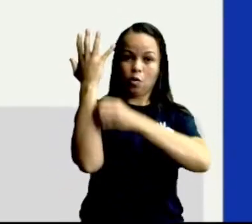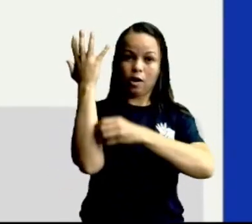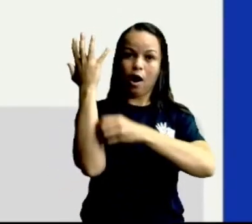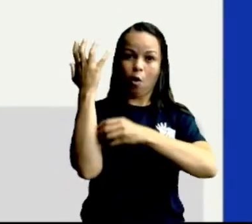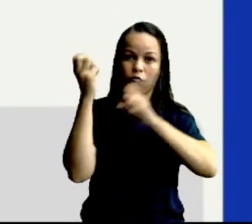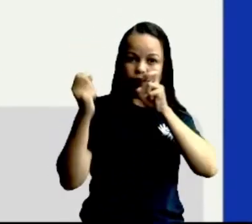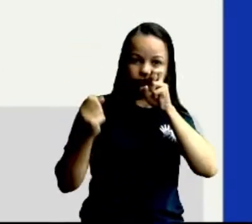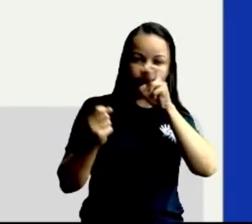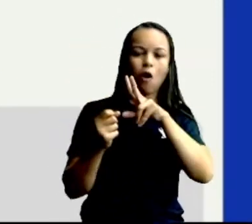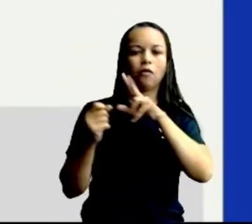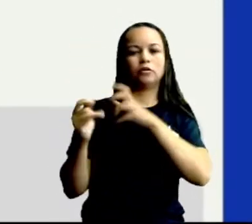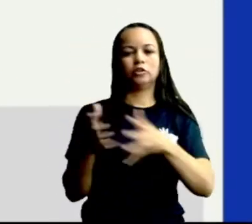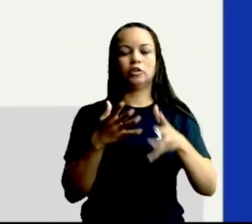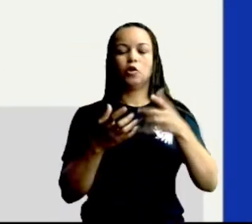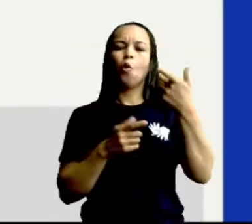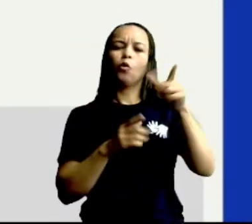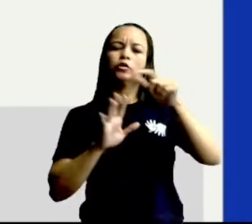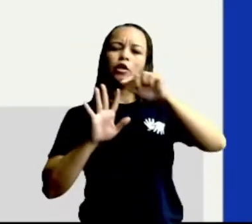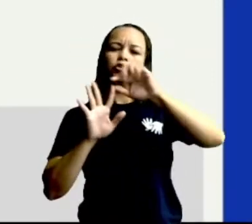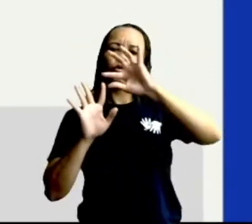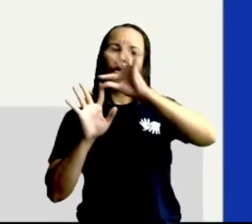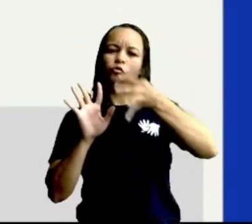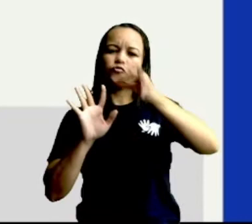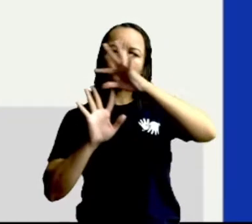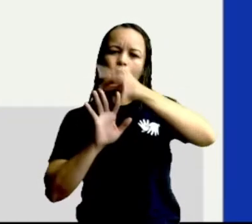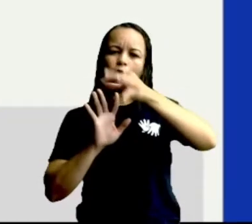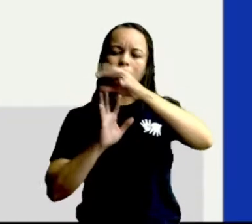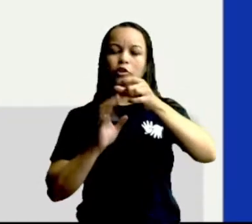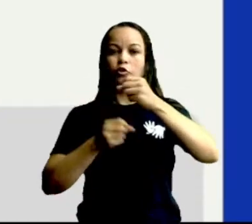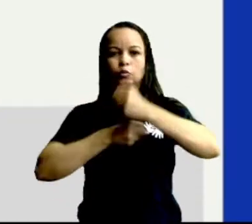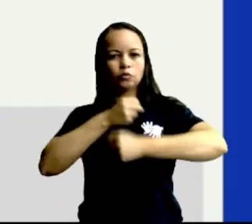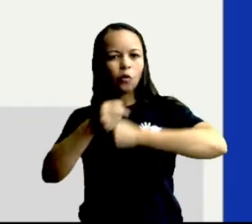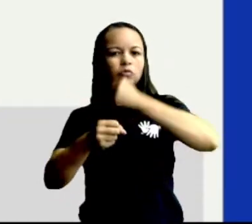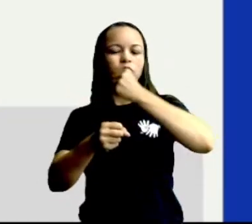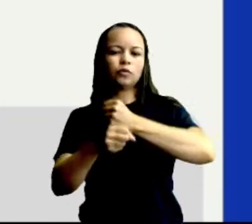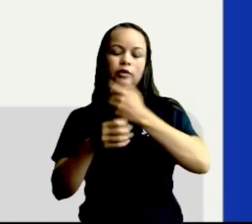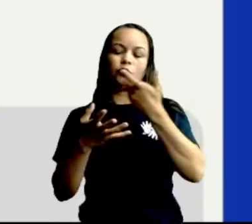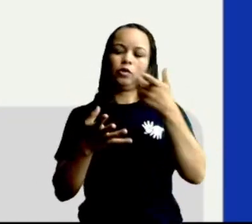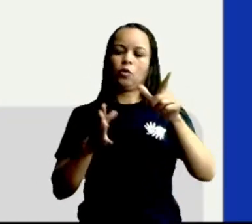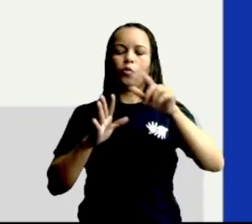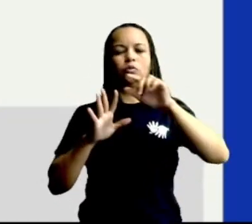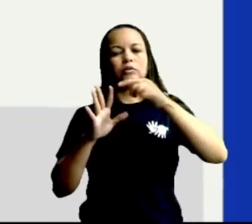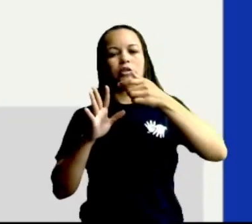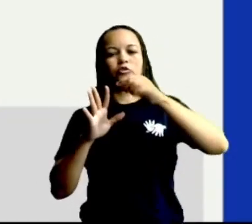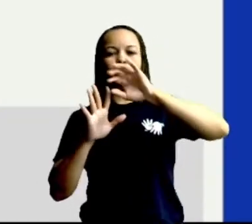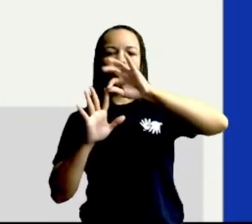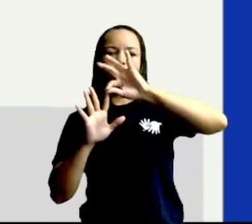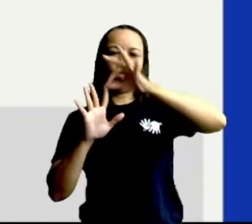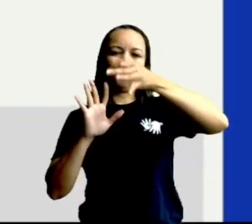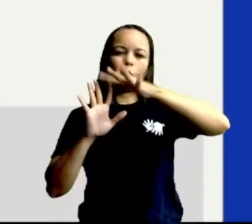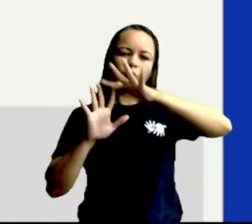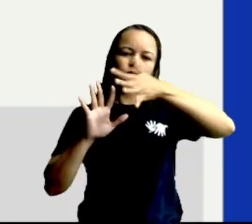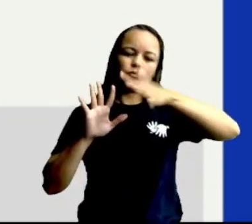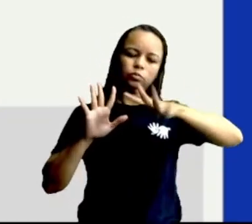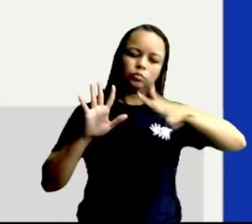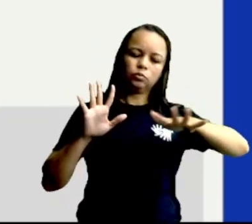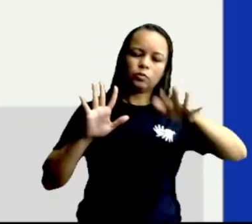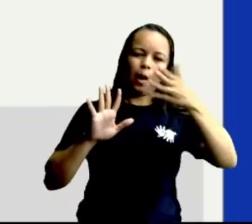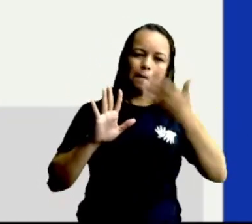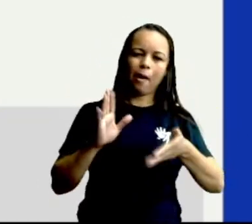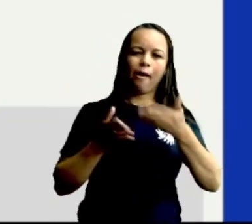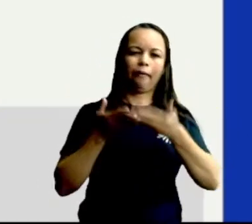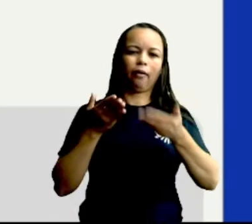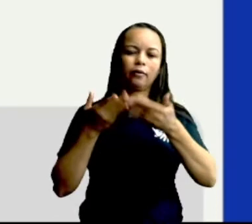Umas com folhas todo o ano, outras perdem-nas no outono. Umas crescem em